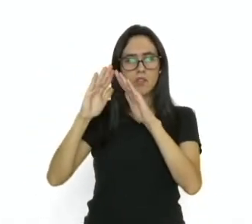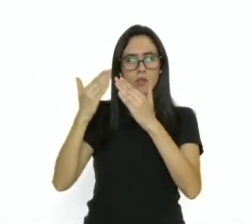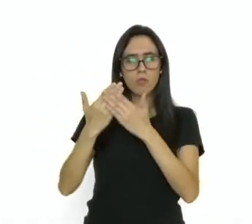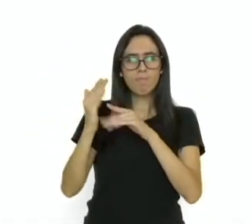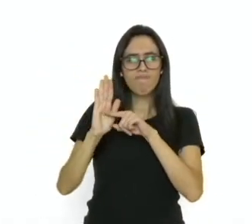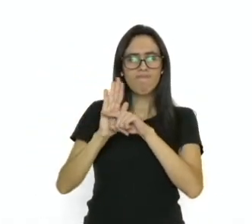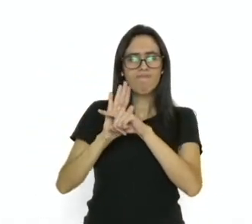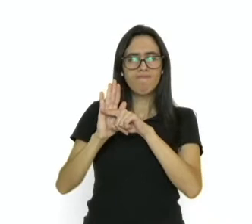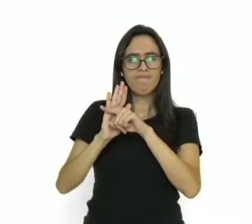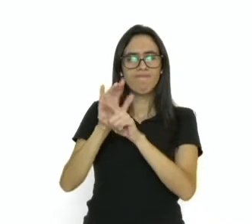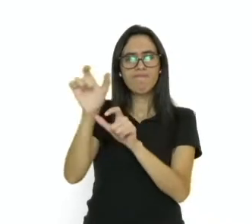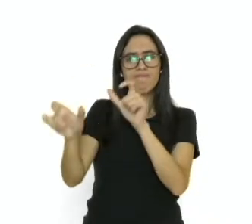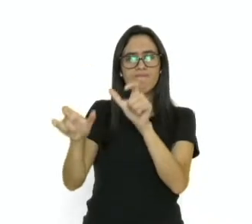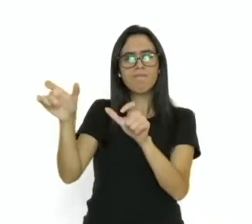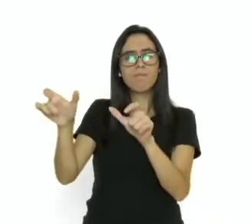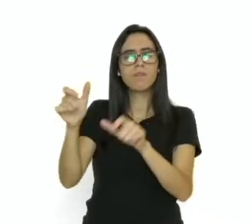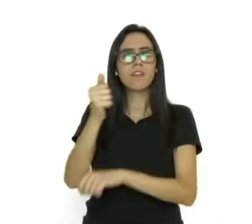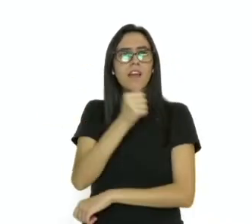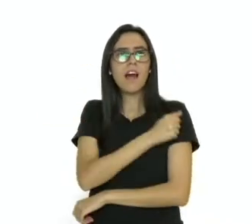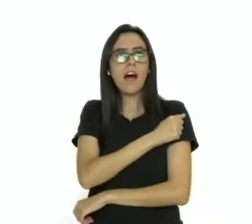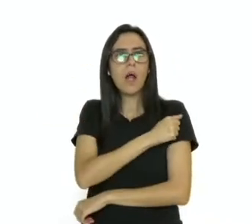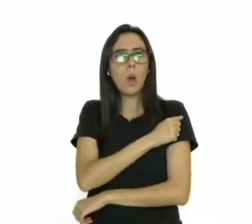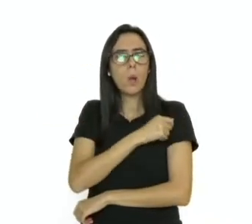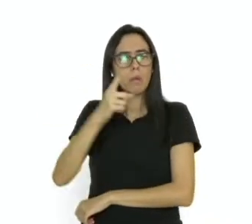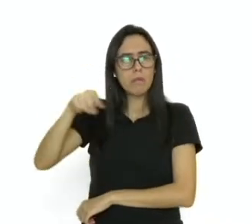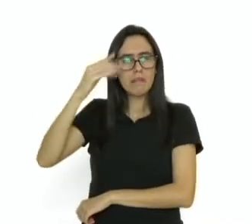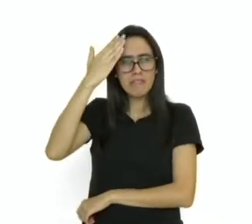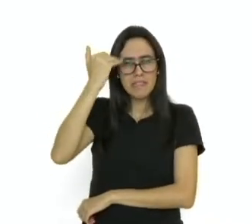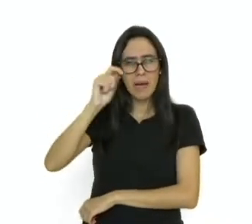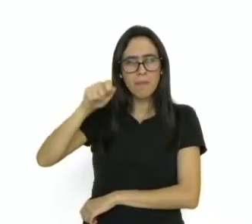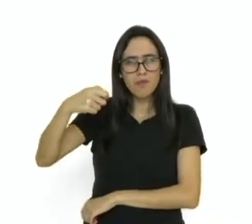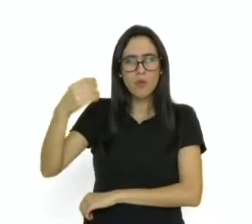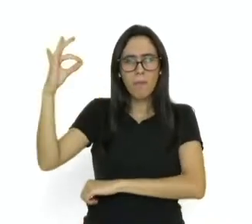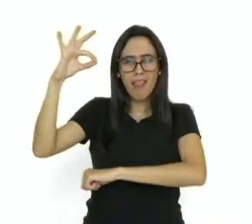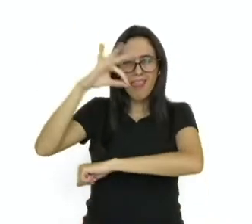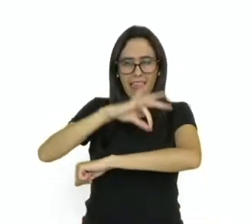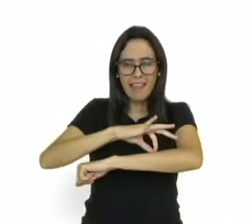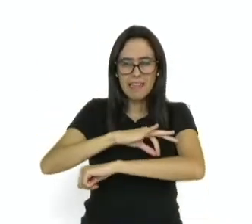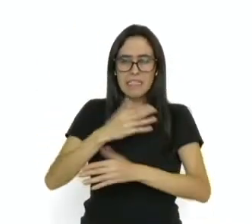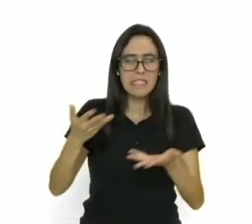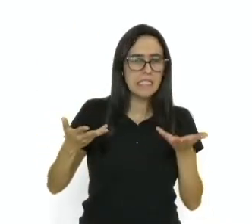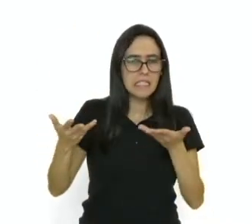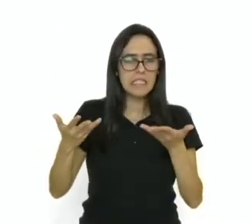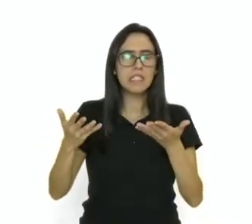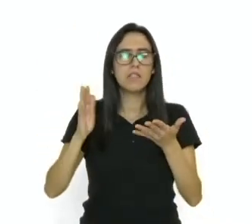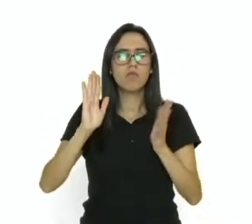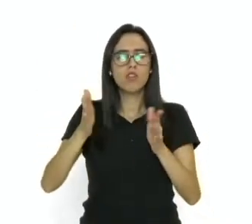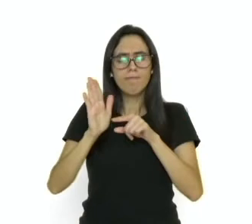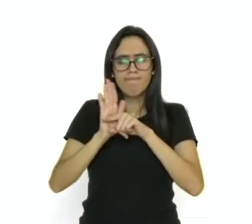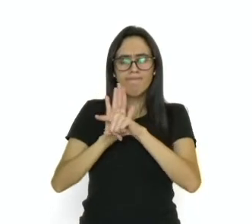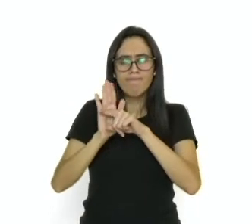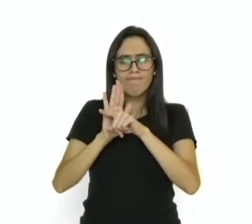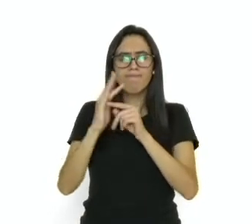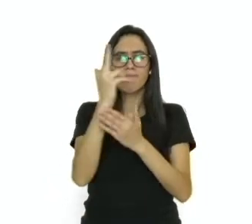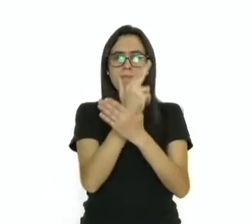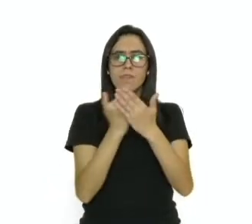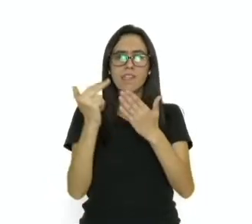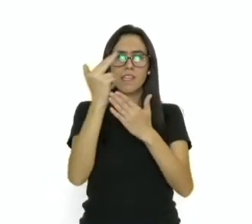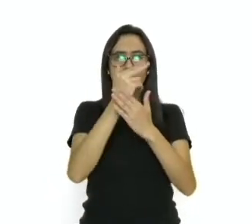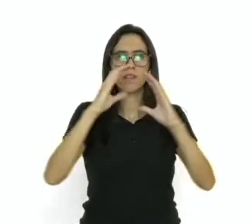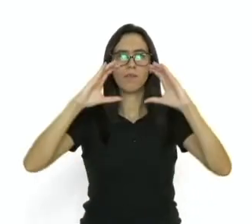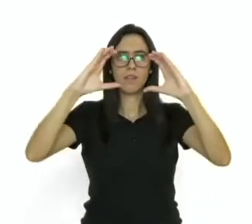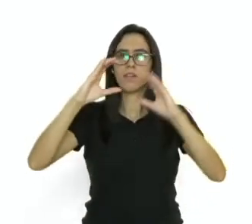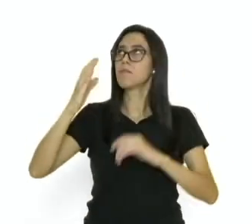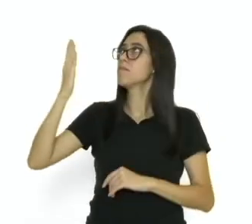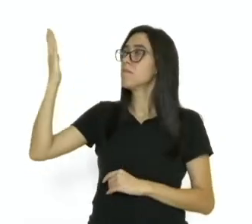de informações dos alunos a respeito da dengue. O resultado foi dado pelo gráfico ao lado. Renata esqueceu de